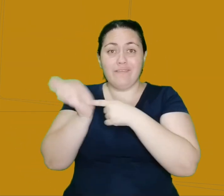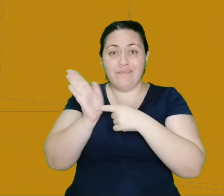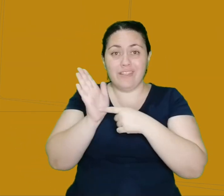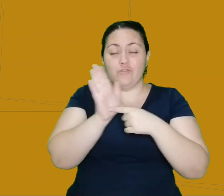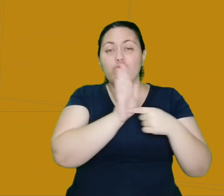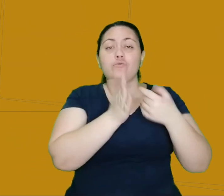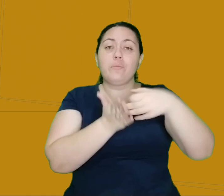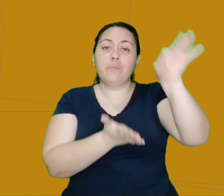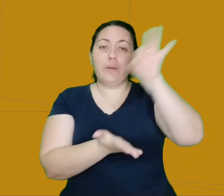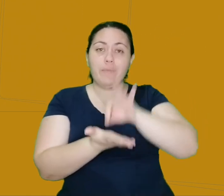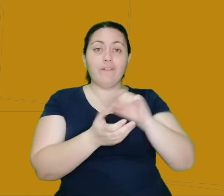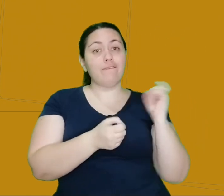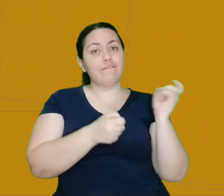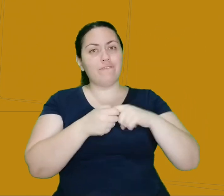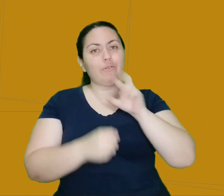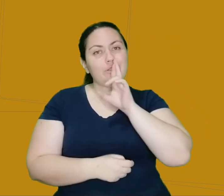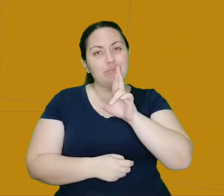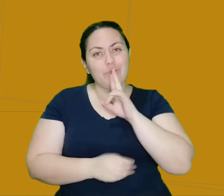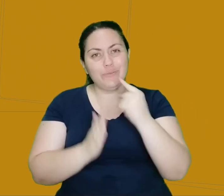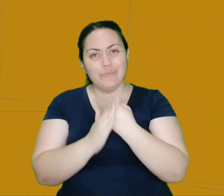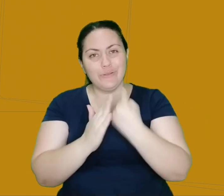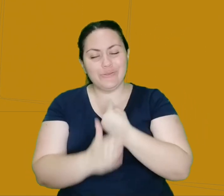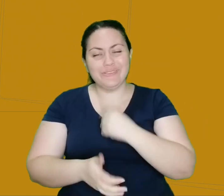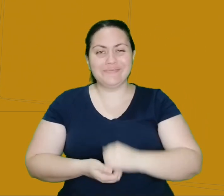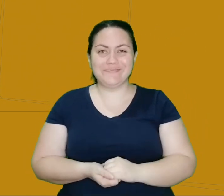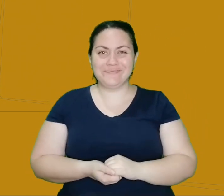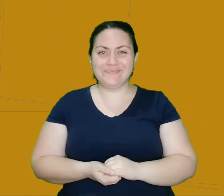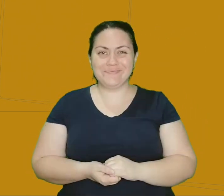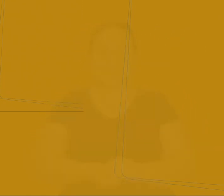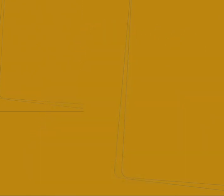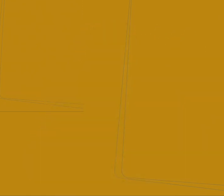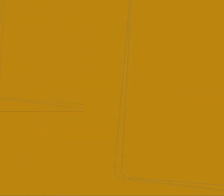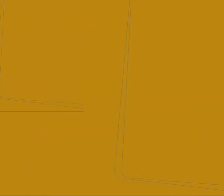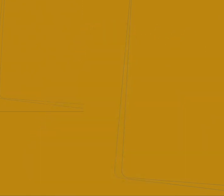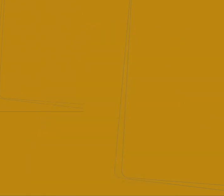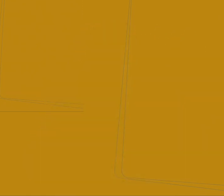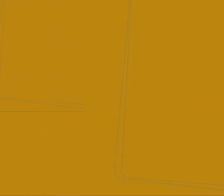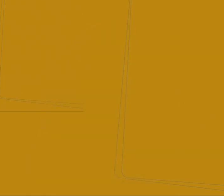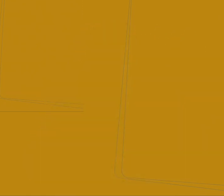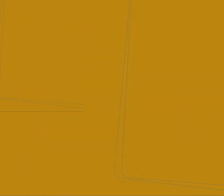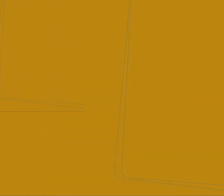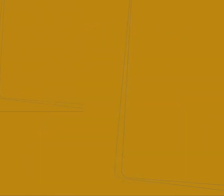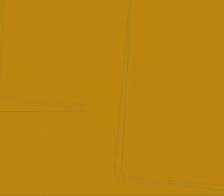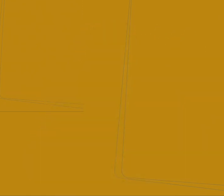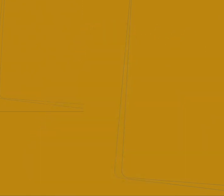sobre papéis avulsos, voltaremos para responder suas perguntas.